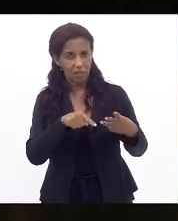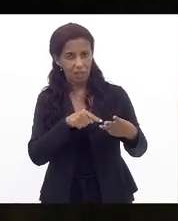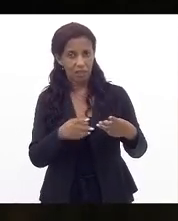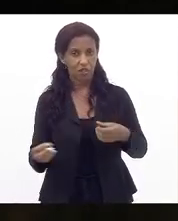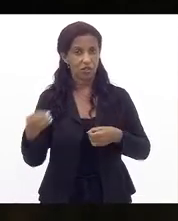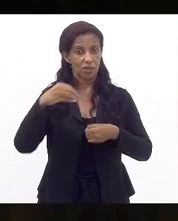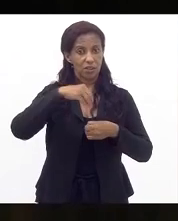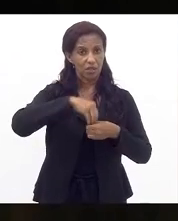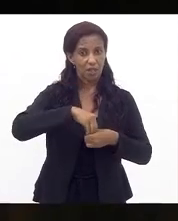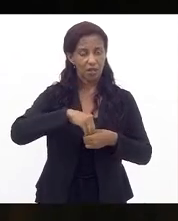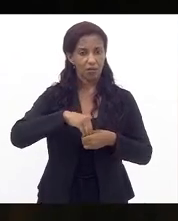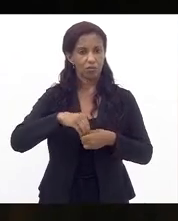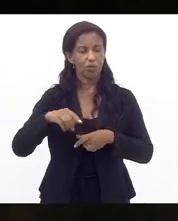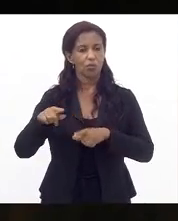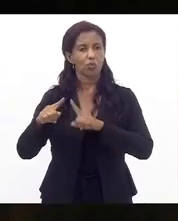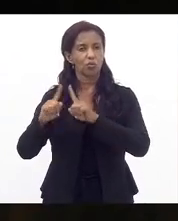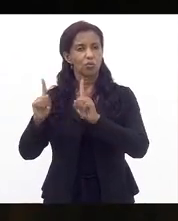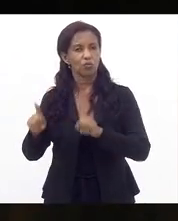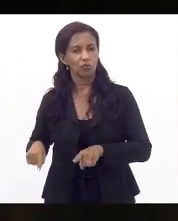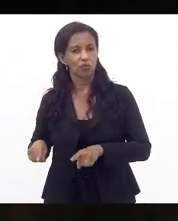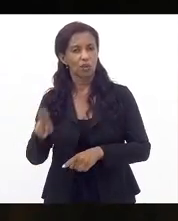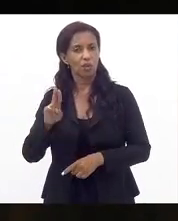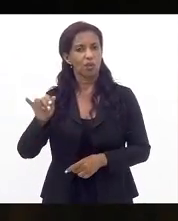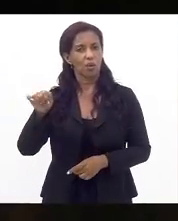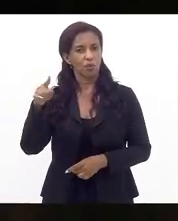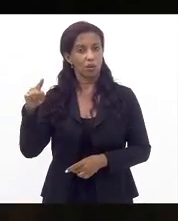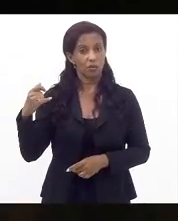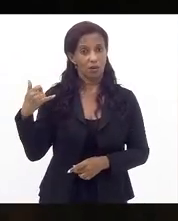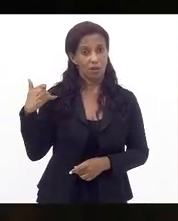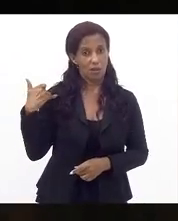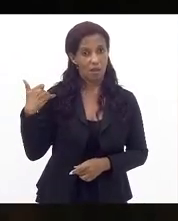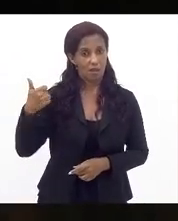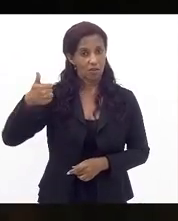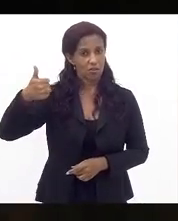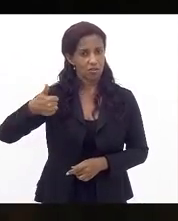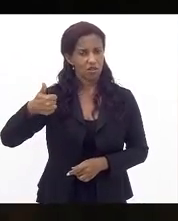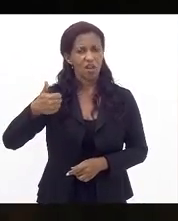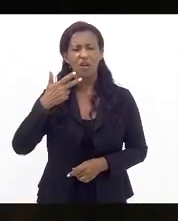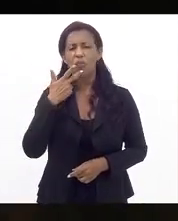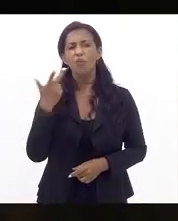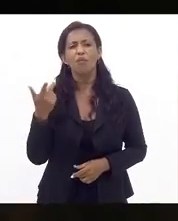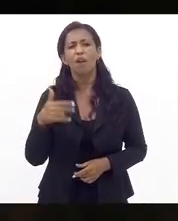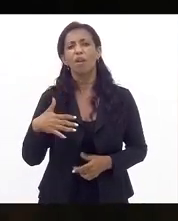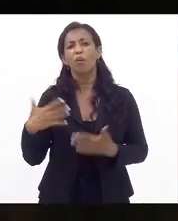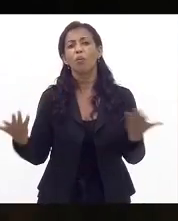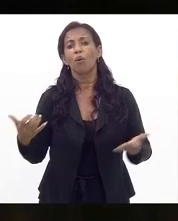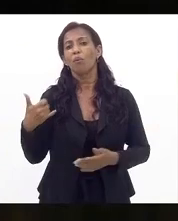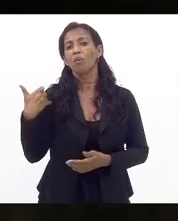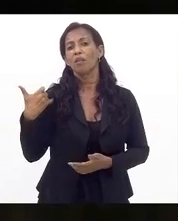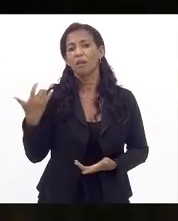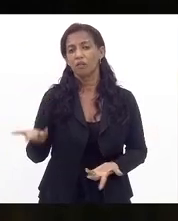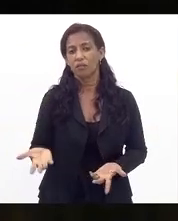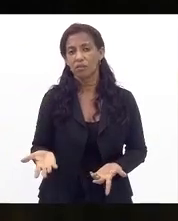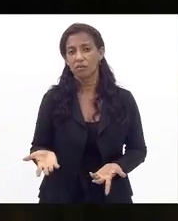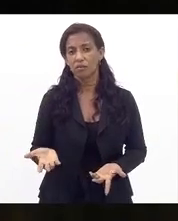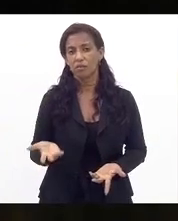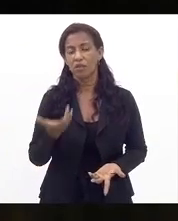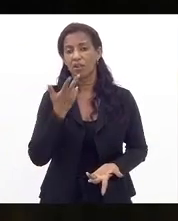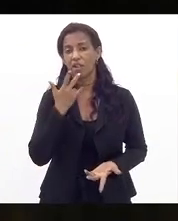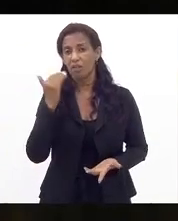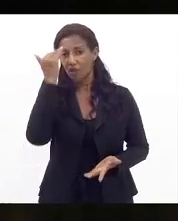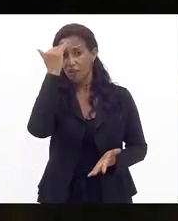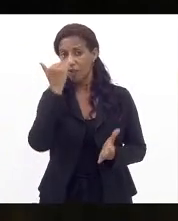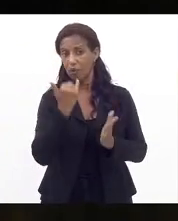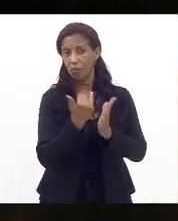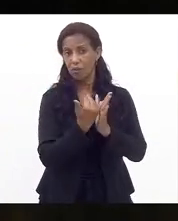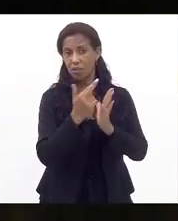aplicáveis aos servidores da união e o primeiro requisito de idade ele não diz que idade ele diz é o